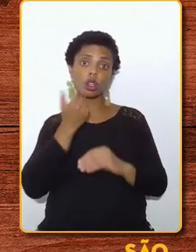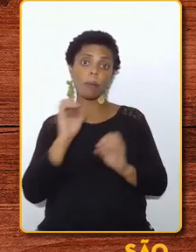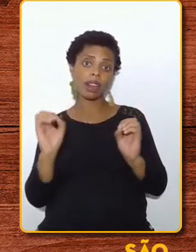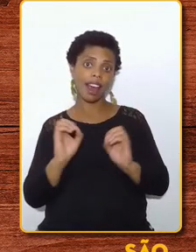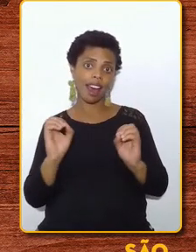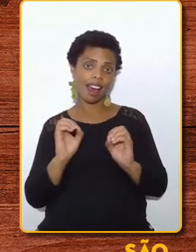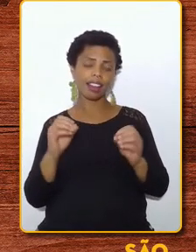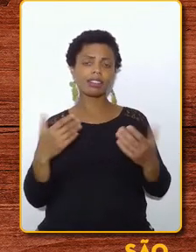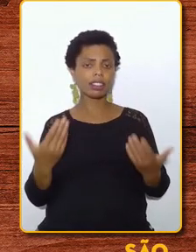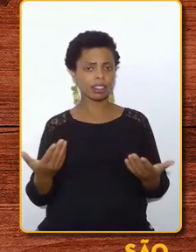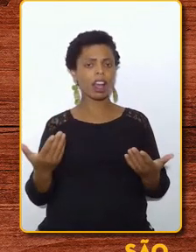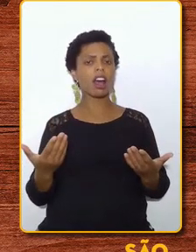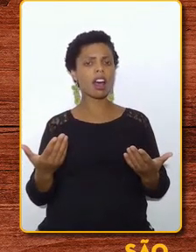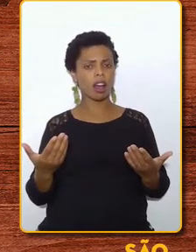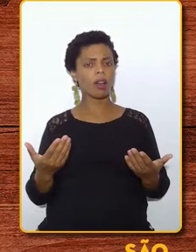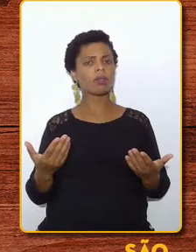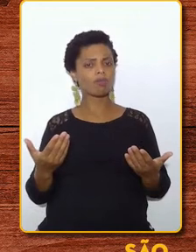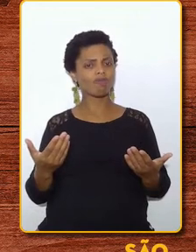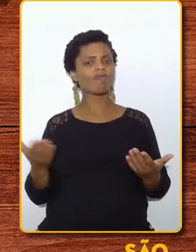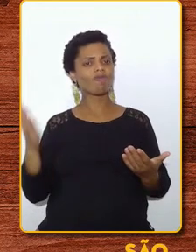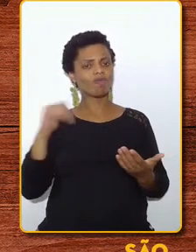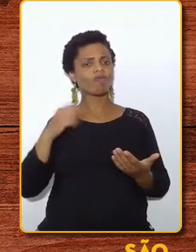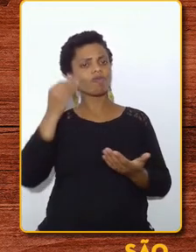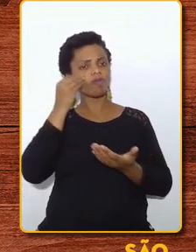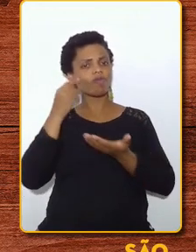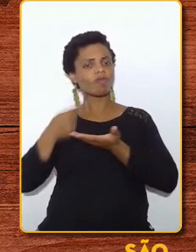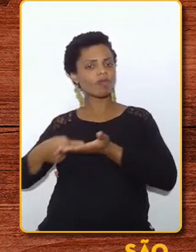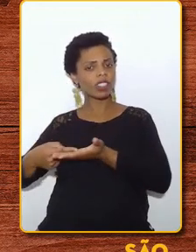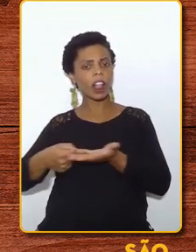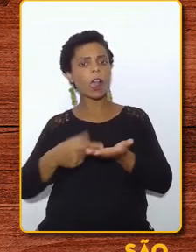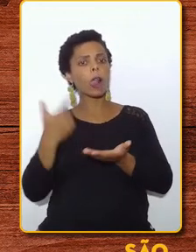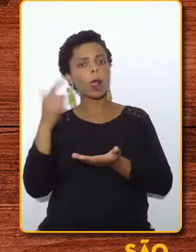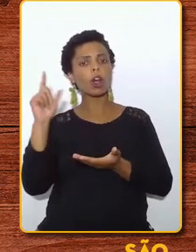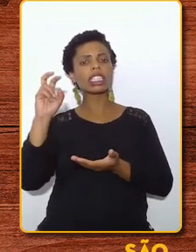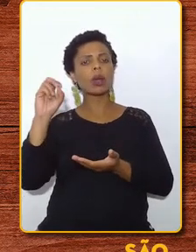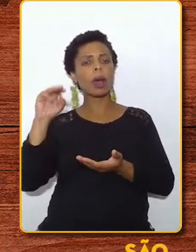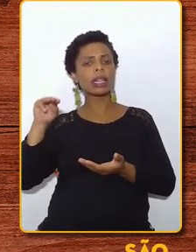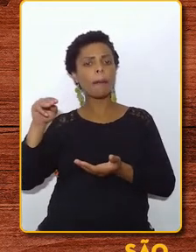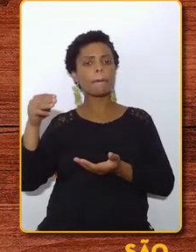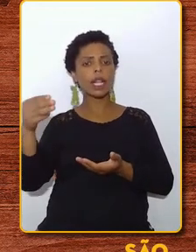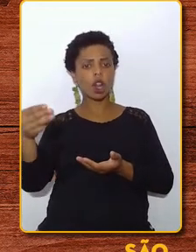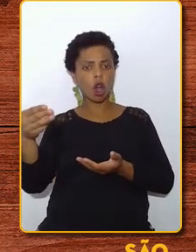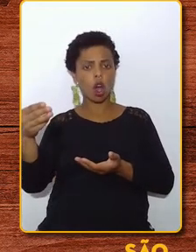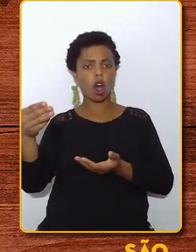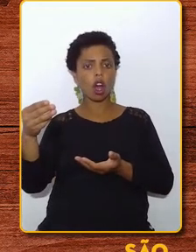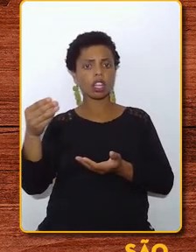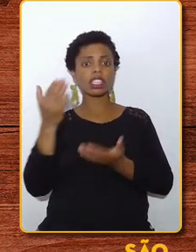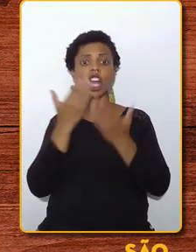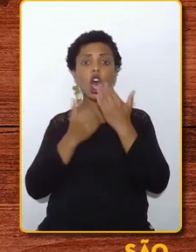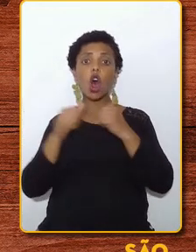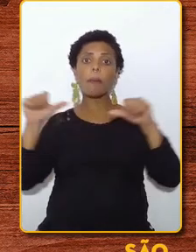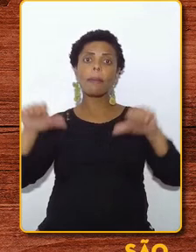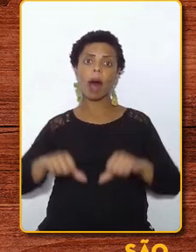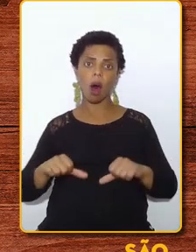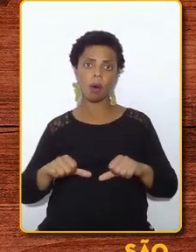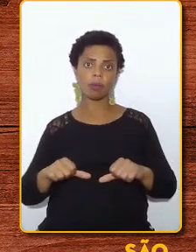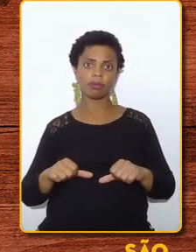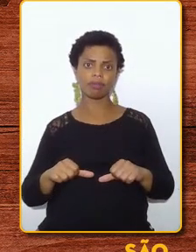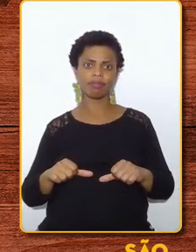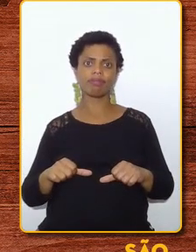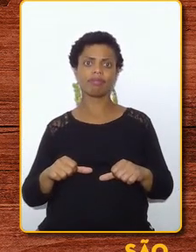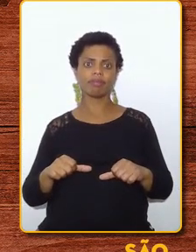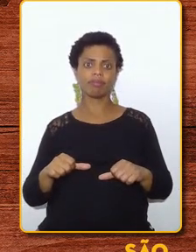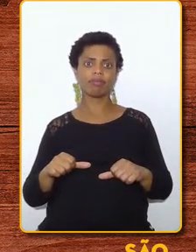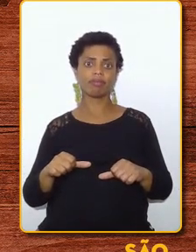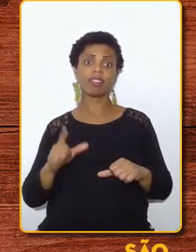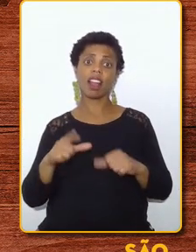vamos juntar com aqueles outros 50 milhões que comem mal, que são insegurança